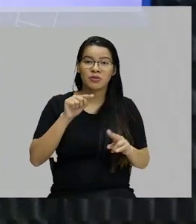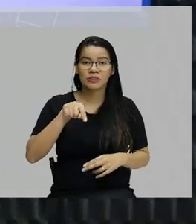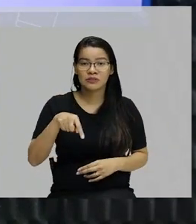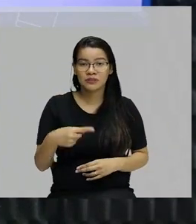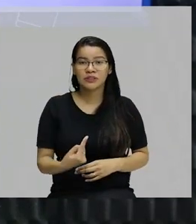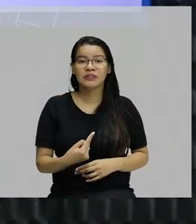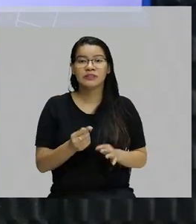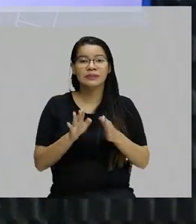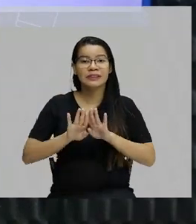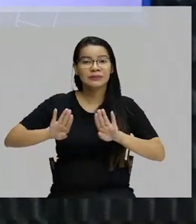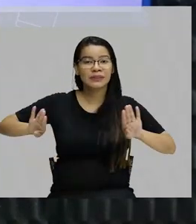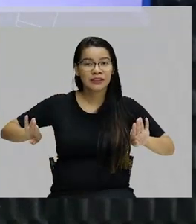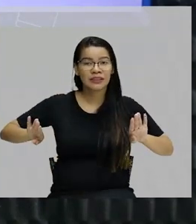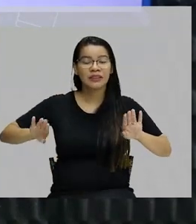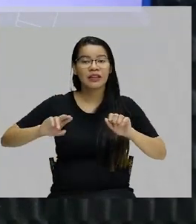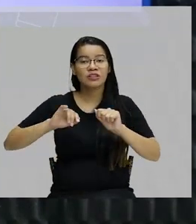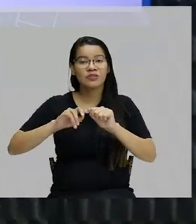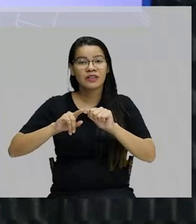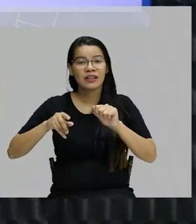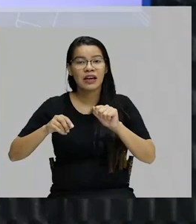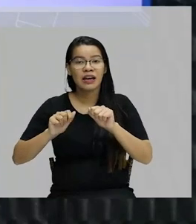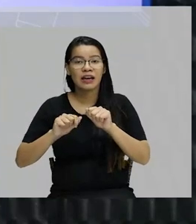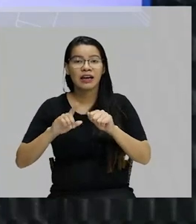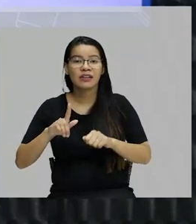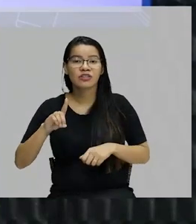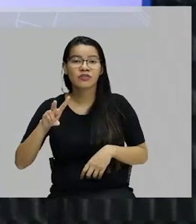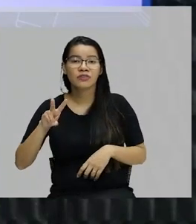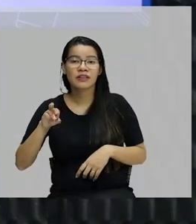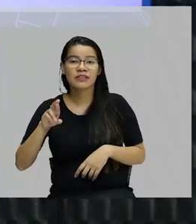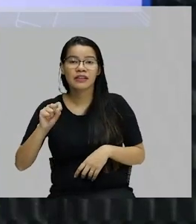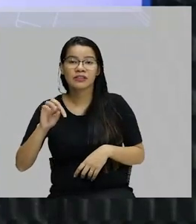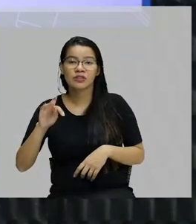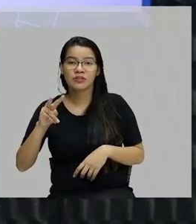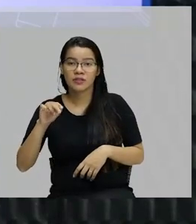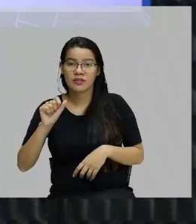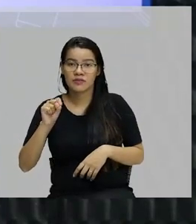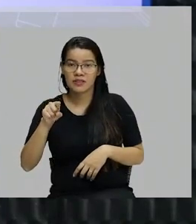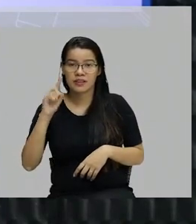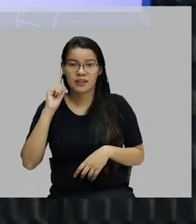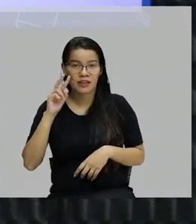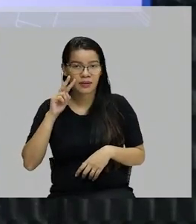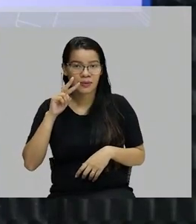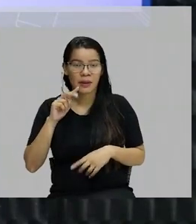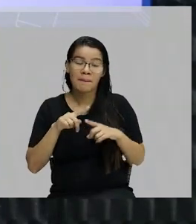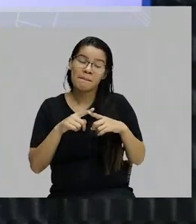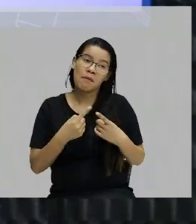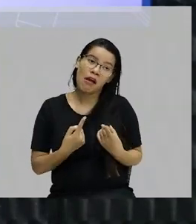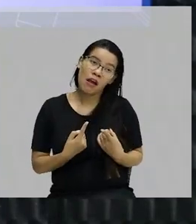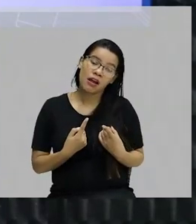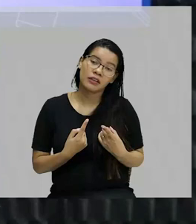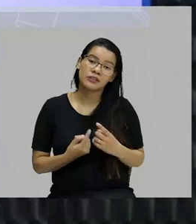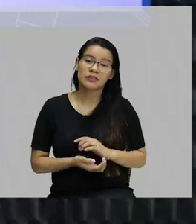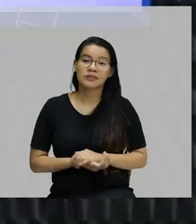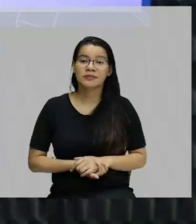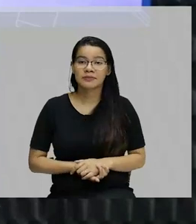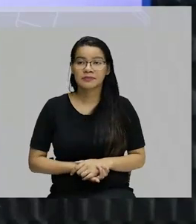adversativas lembram Quais são as principais conjunções adversativas mas porém no entanto toda via com